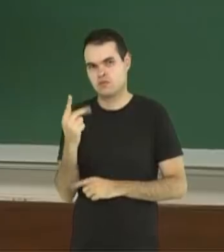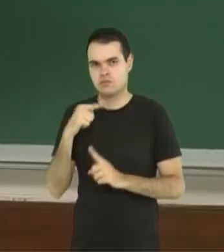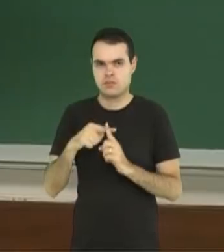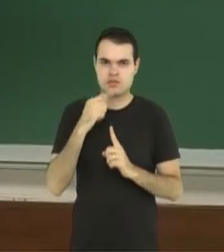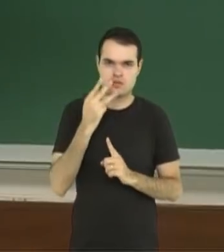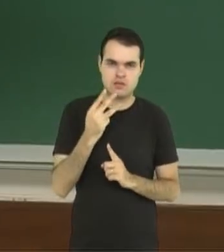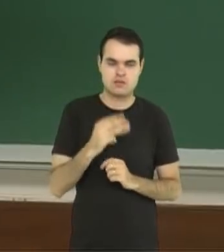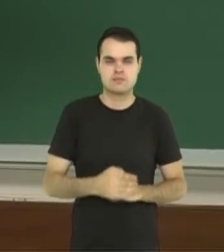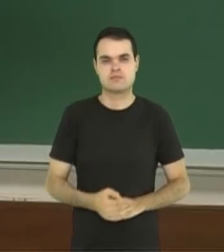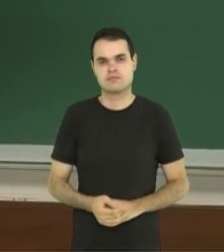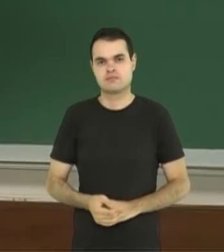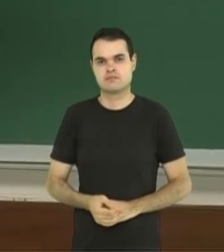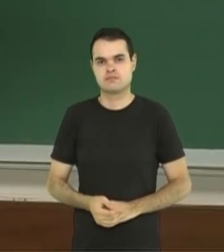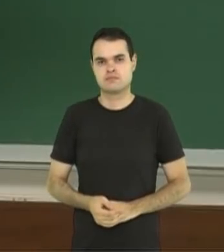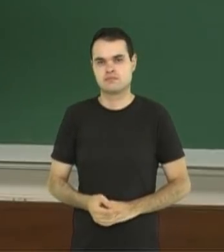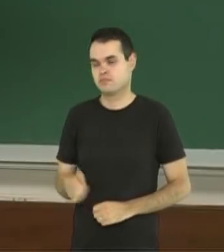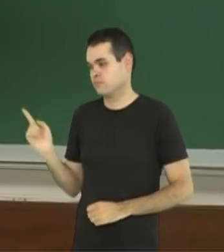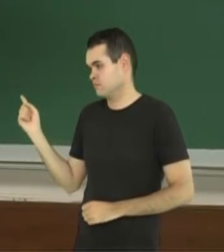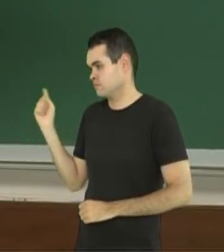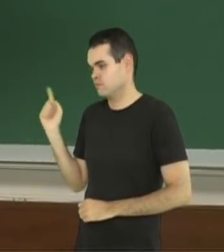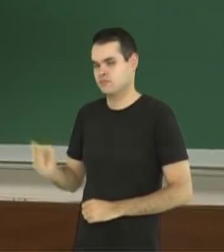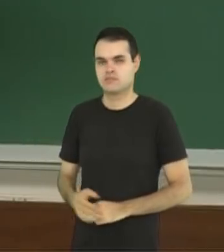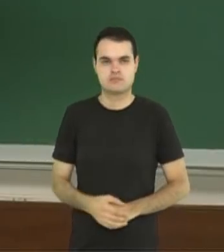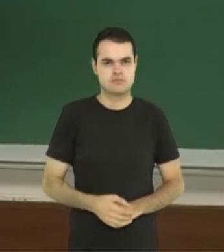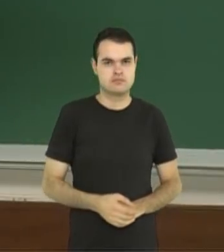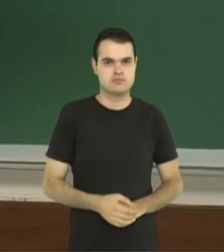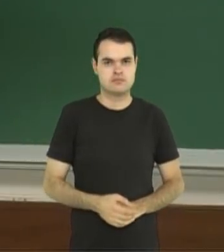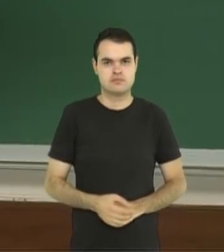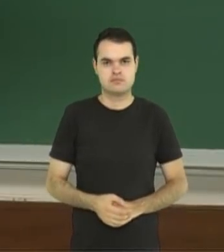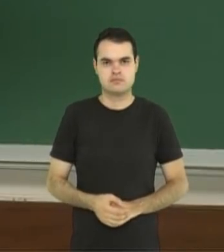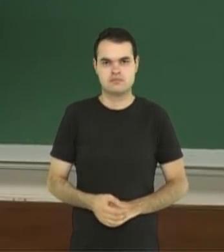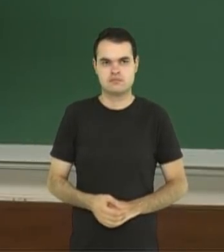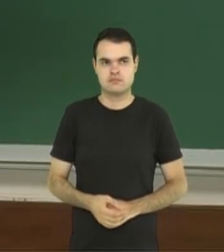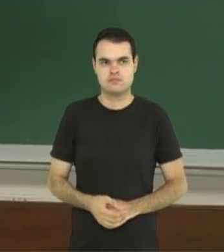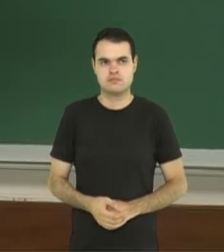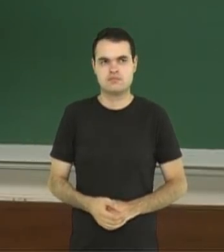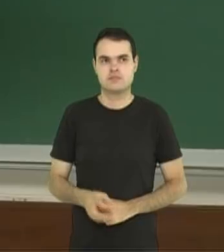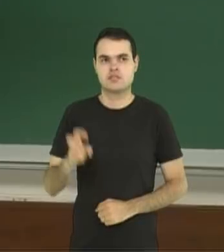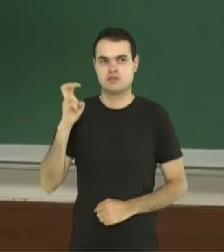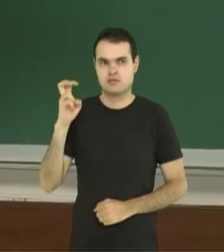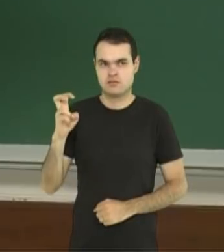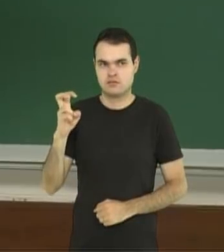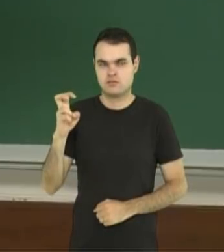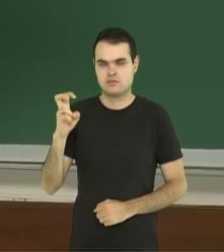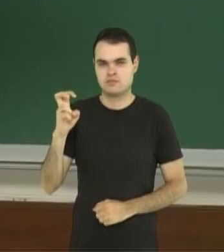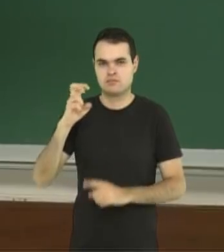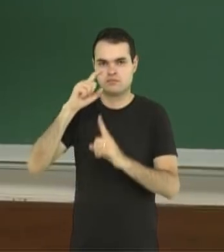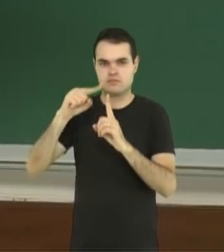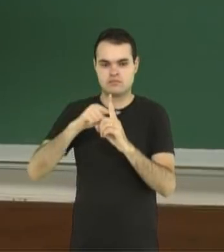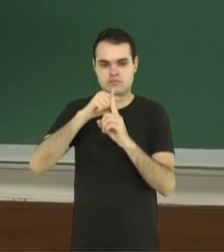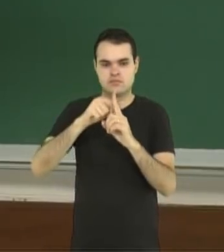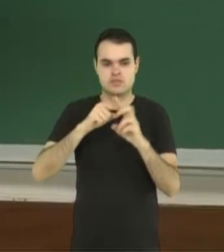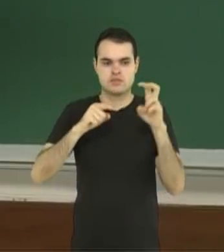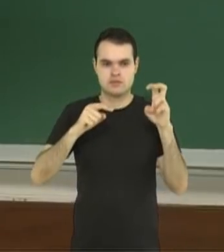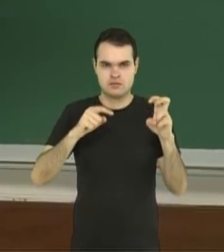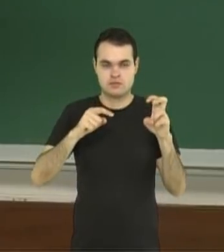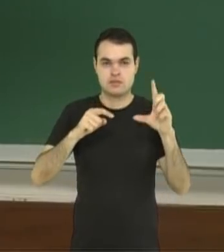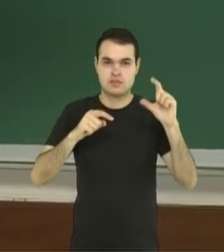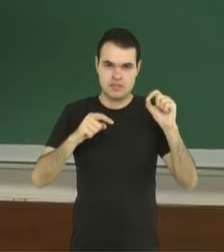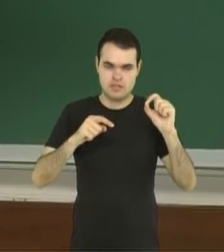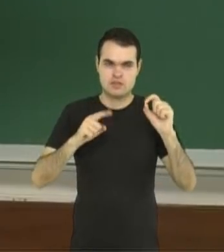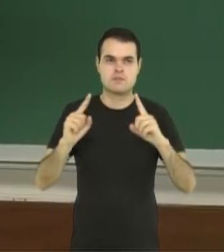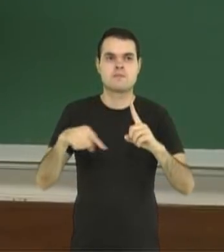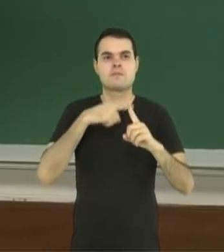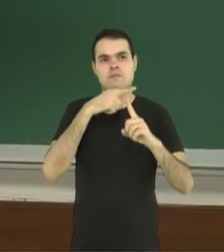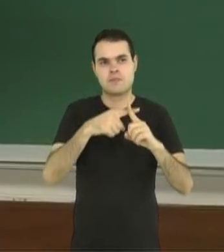né? 2 mais 3, 2 mais 3, então eu tenho 2 mais 3 que é 5, né? Daí 2 mais 3 que é 5, que é 10,